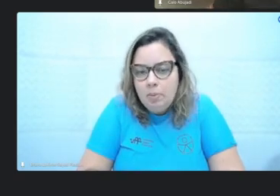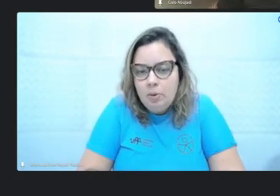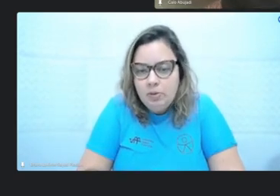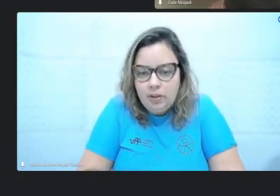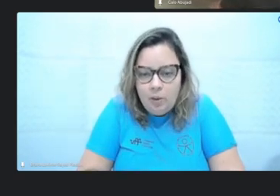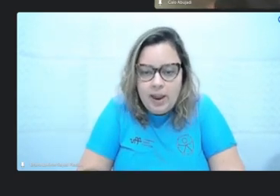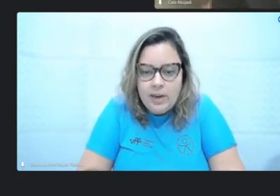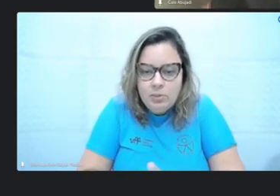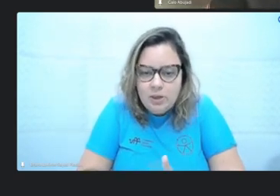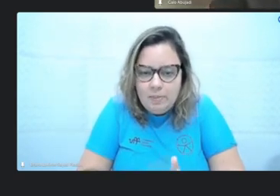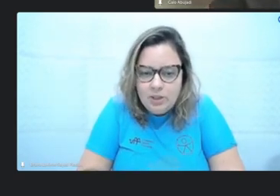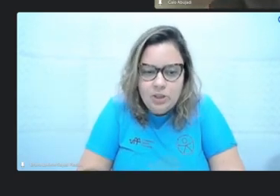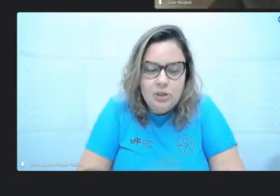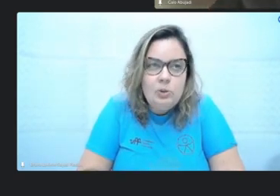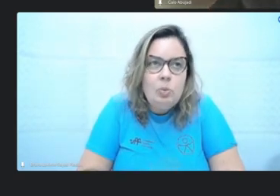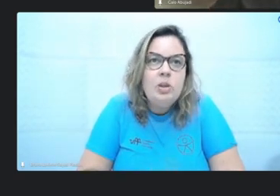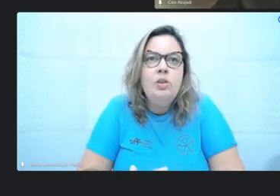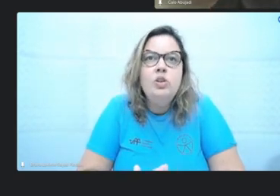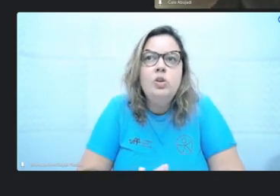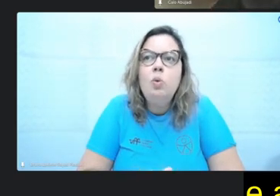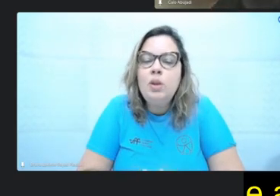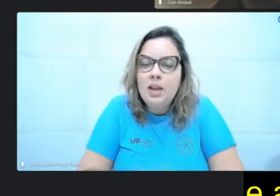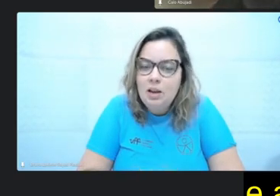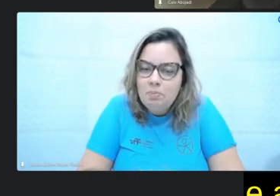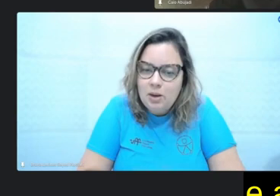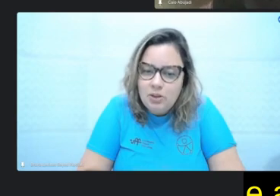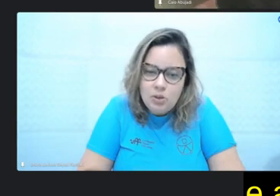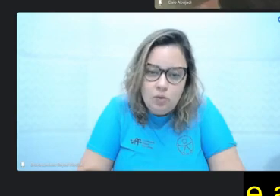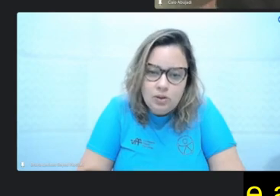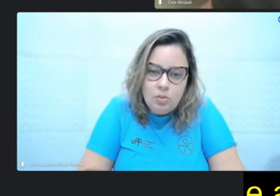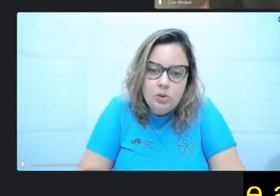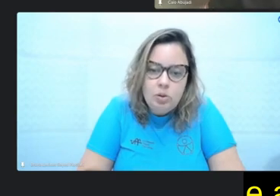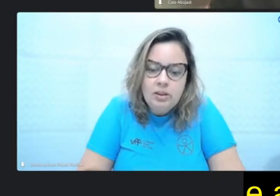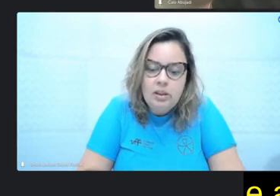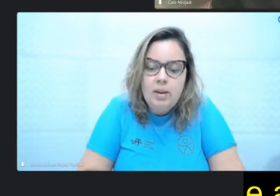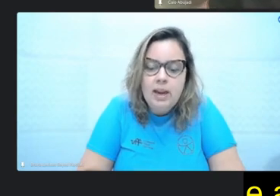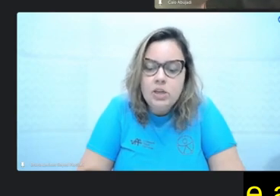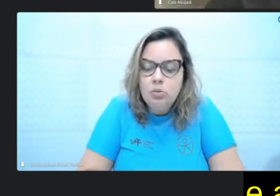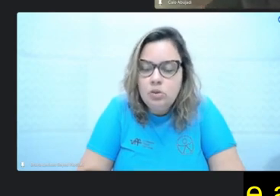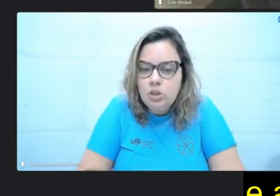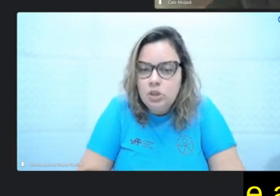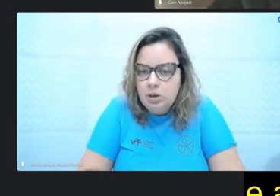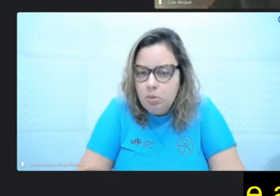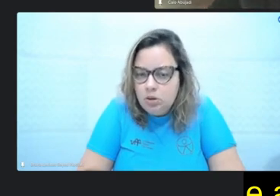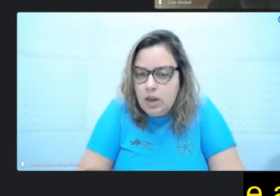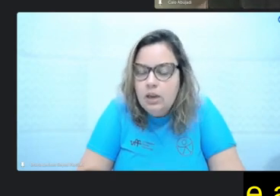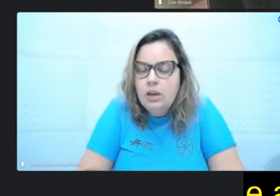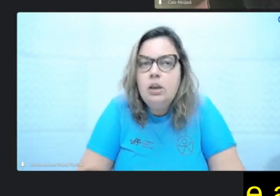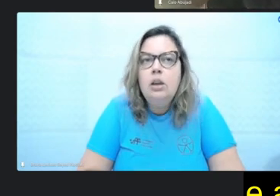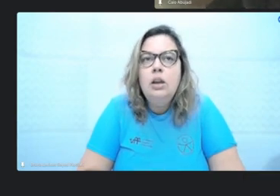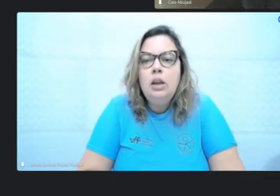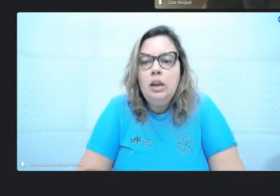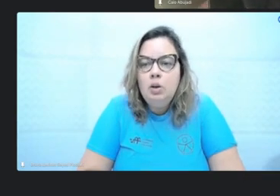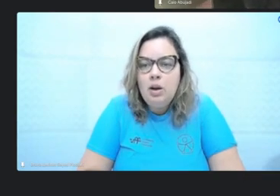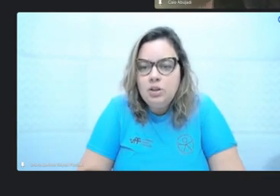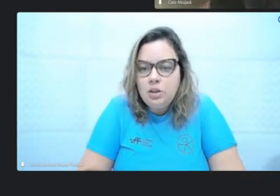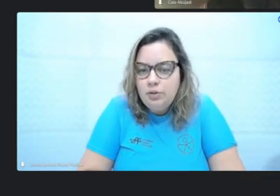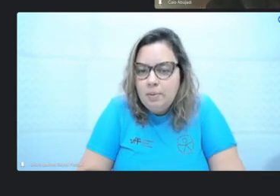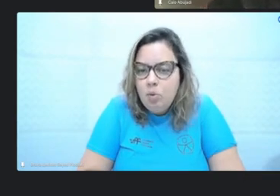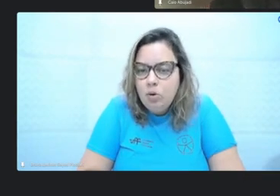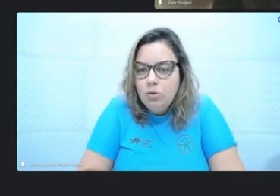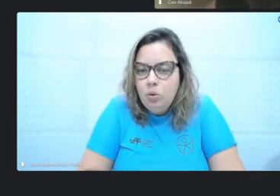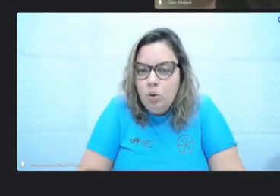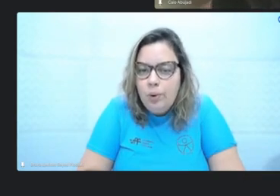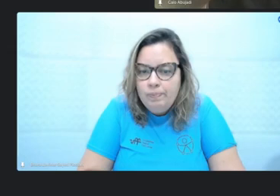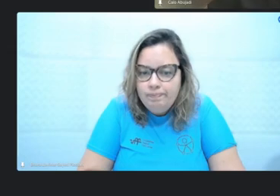com uma professora da UERJ, mas na parte de trissomia do 21, e ela, a gente conversou muito sobre também a questão dos estímulos, né? E a gente